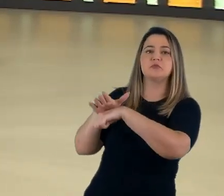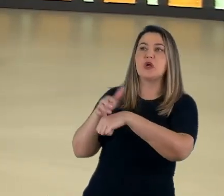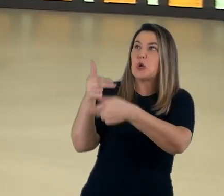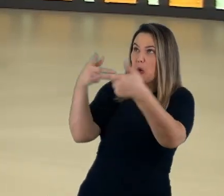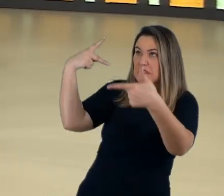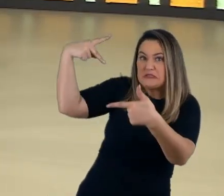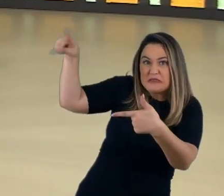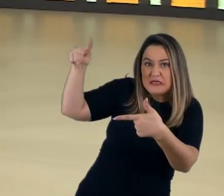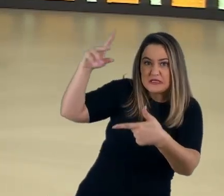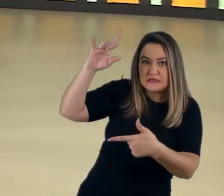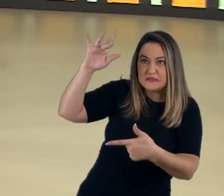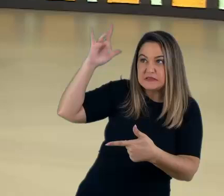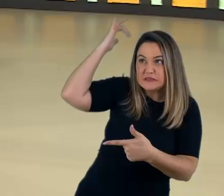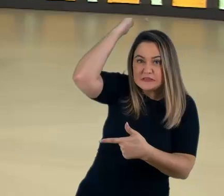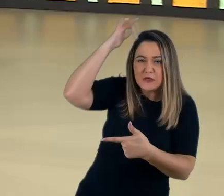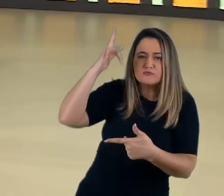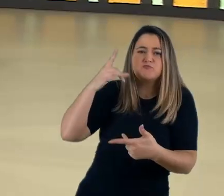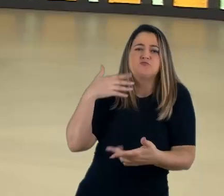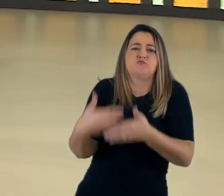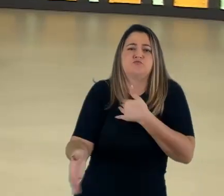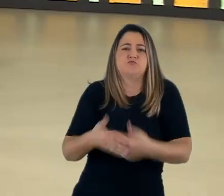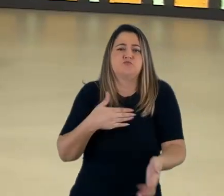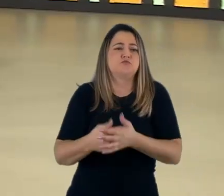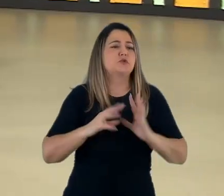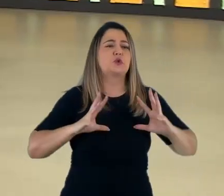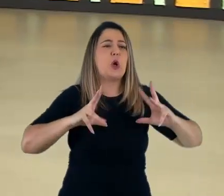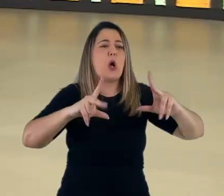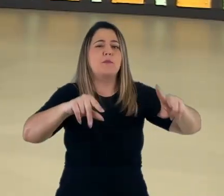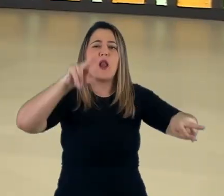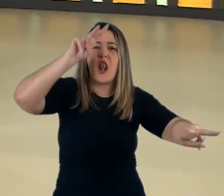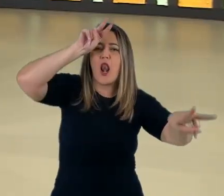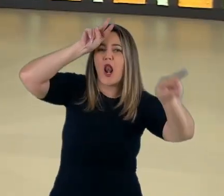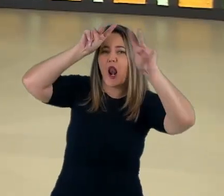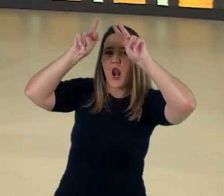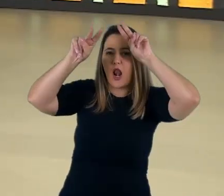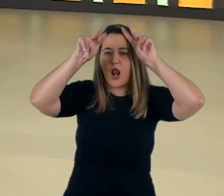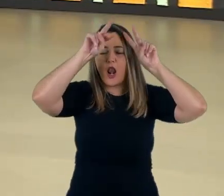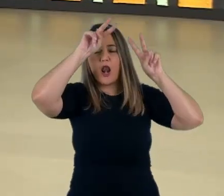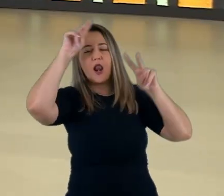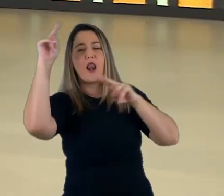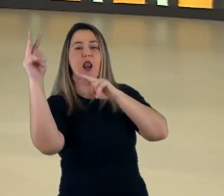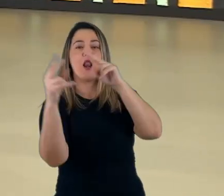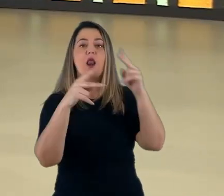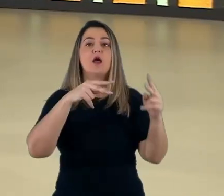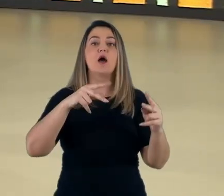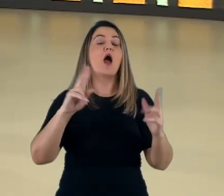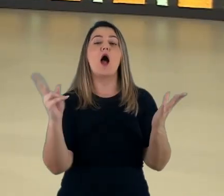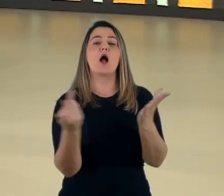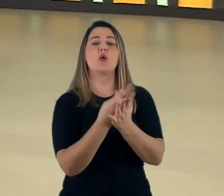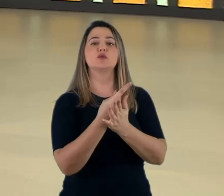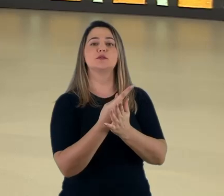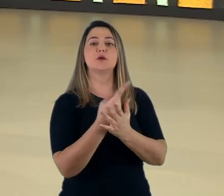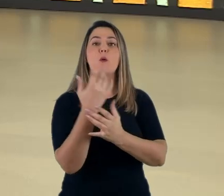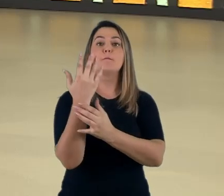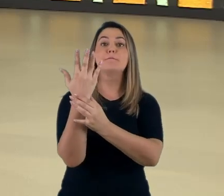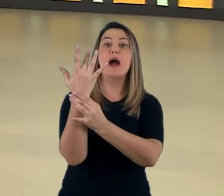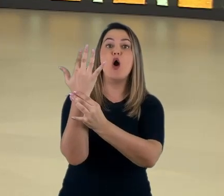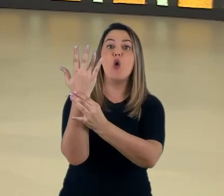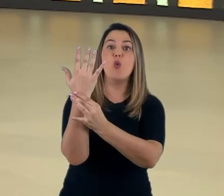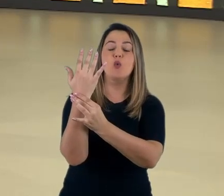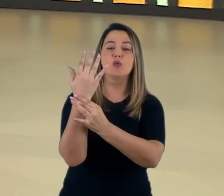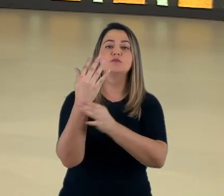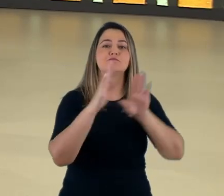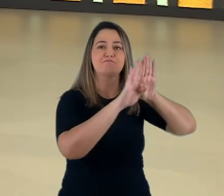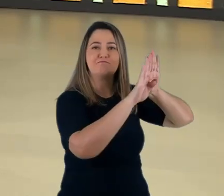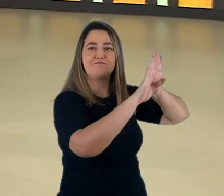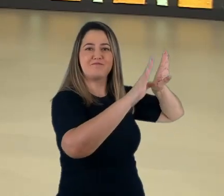já estavam para lá de muito loucos, aí uma misteriosa mão apareceu no recinto e começou a escrever com letras